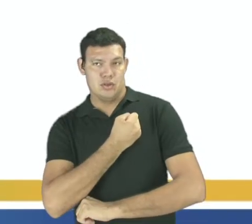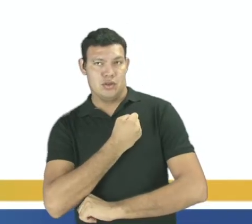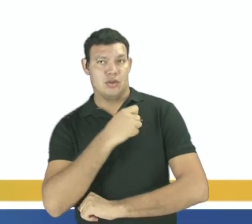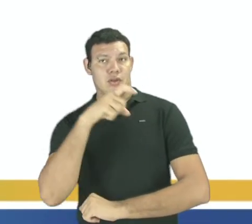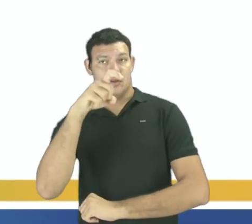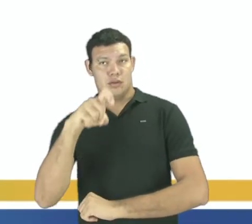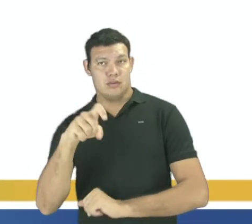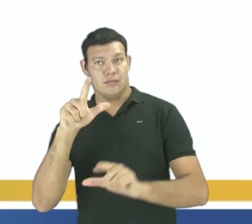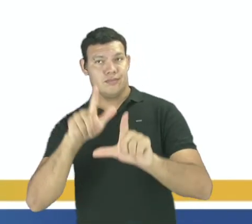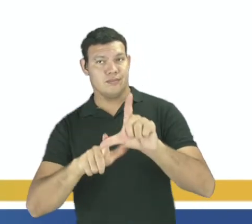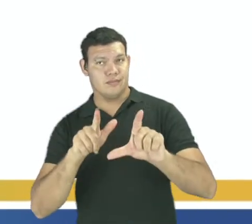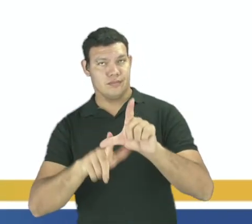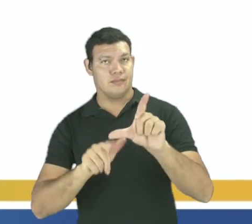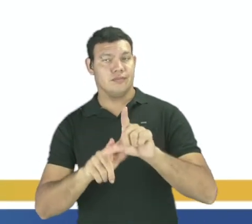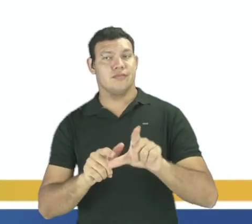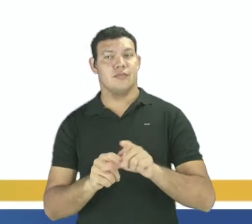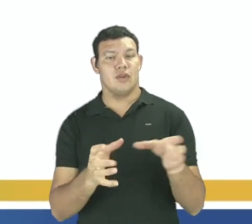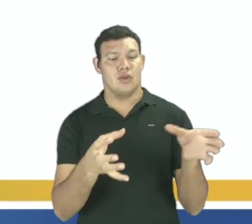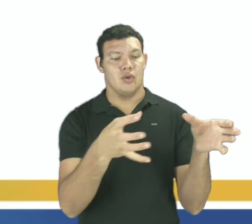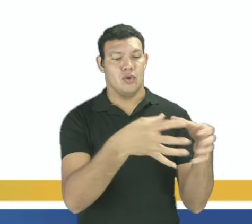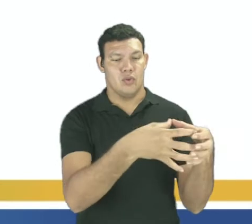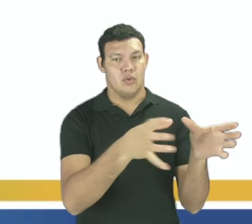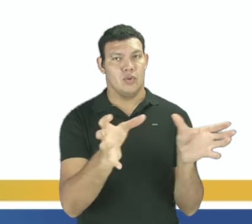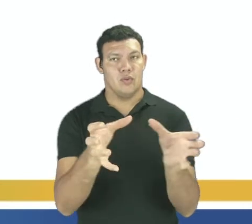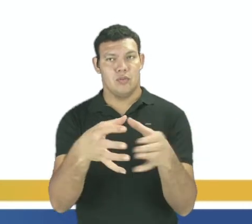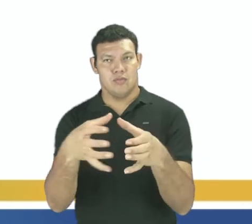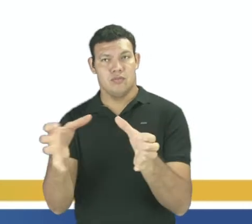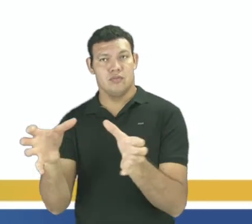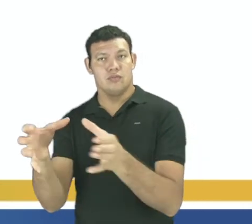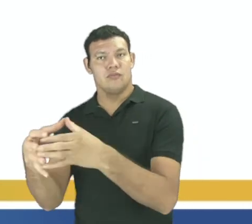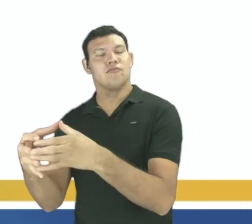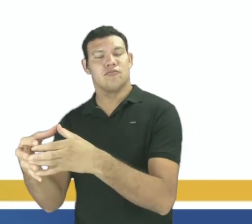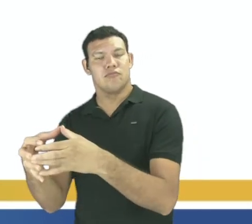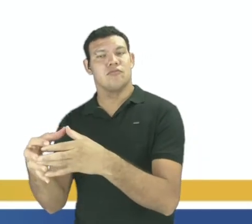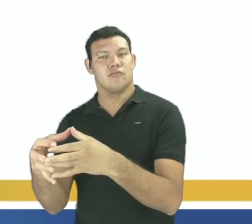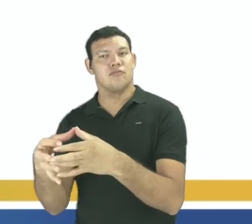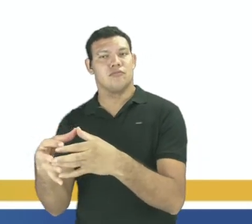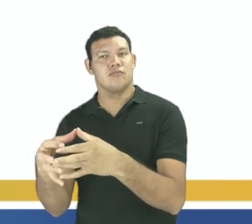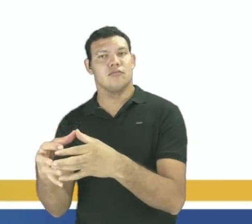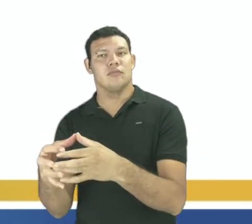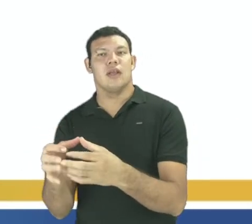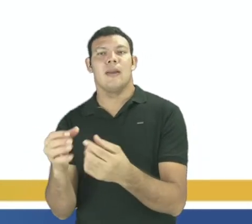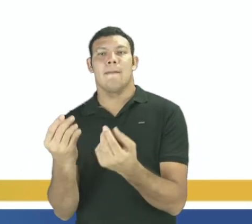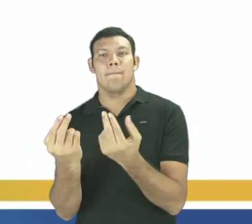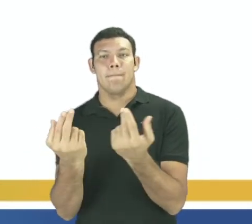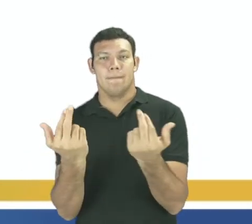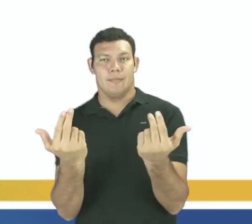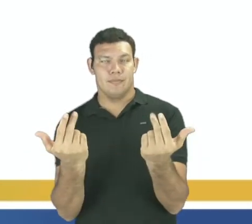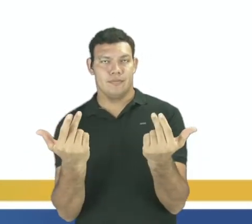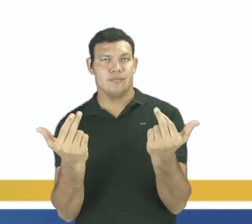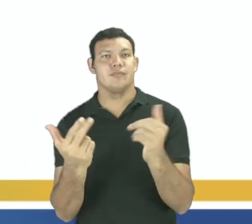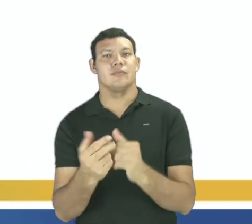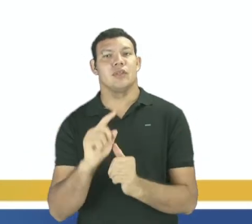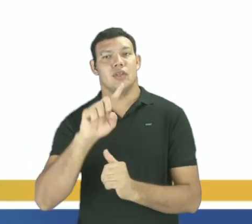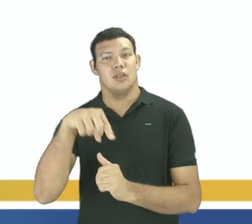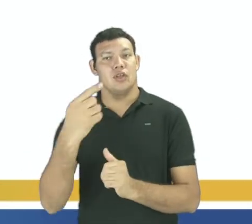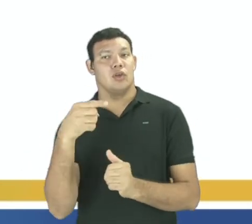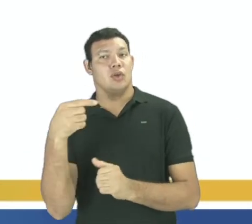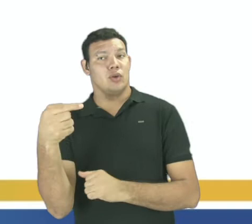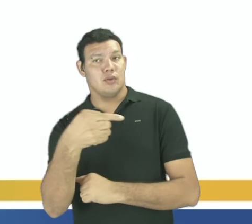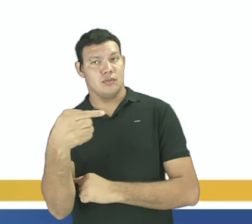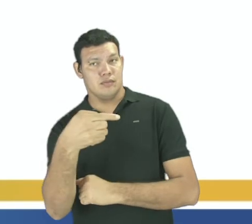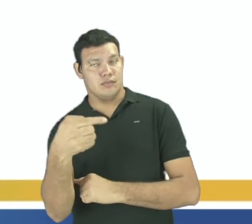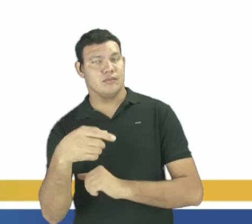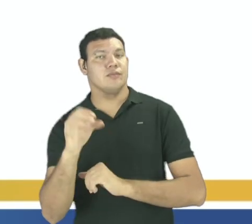vai agrupar esse polinômio com os termos semelhantes e fazer a operação de subtração. Tudo